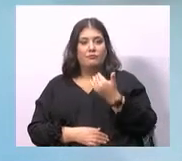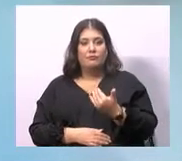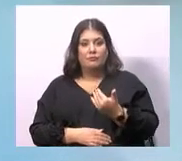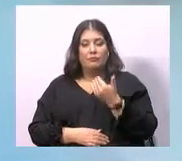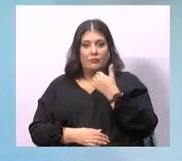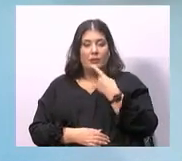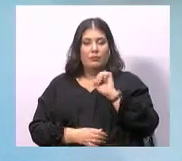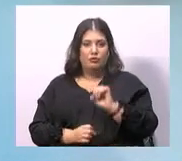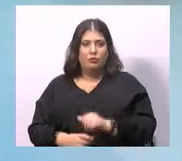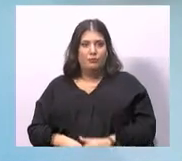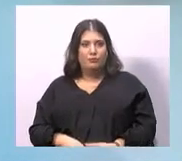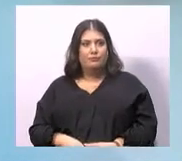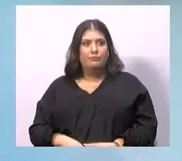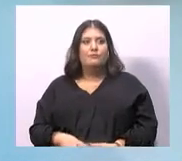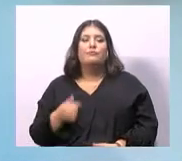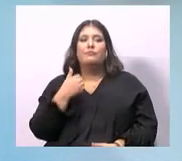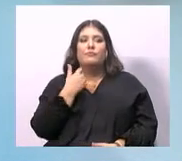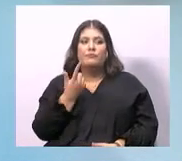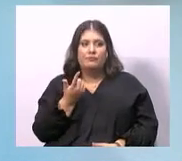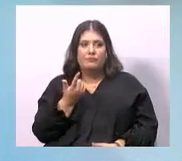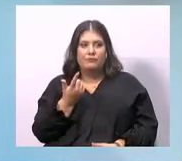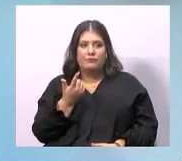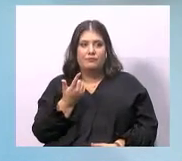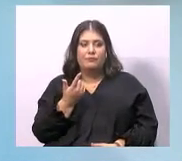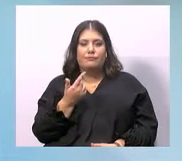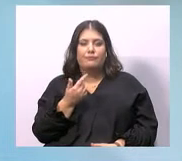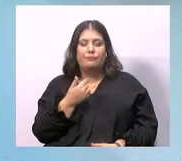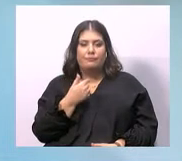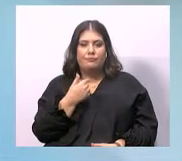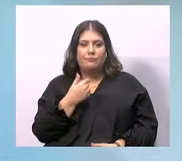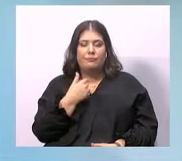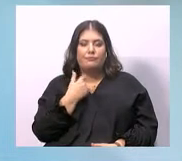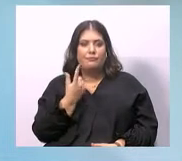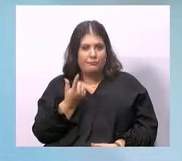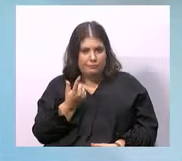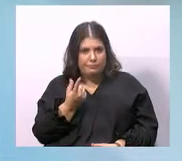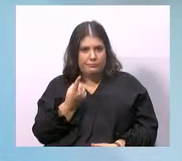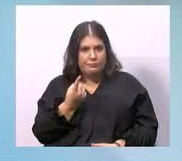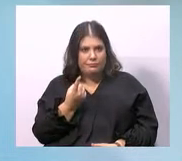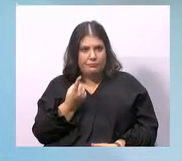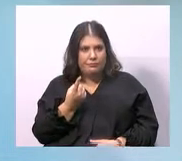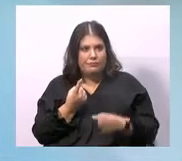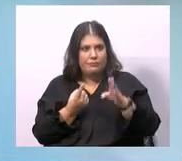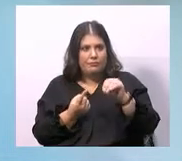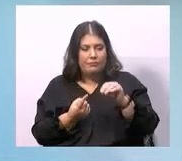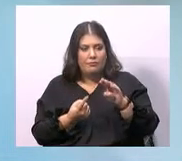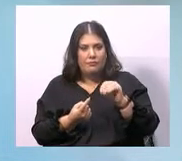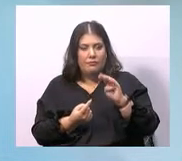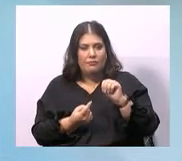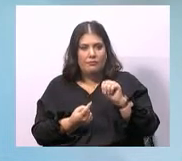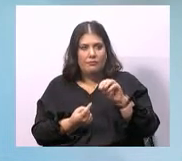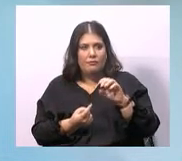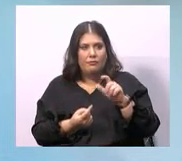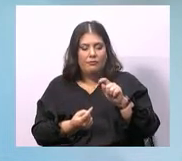obrigado pela sua questão. A senhora disse Muito que foi... obrigada. A Dona Rosa disse que ficou com o pé equino, é isso? Sim,